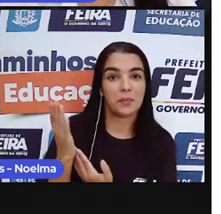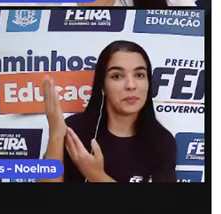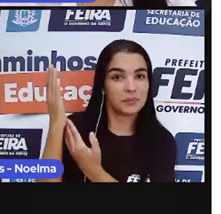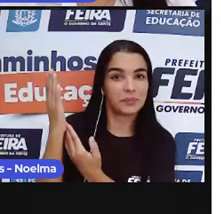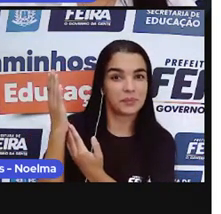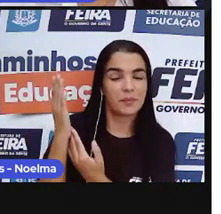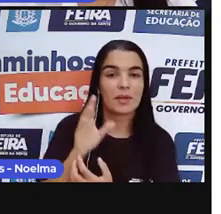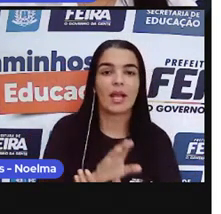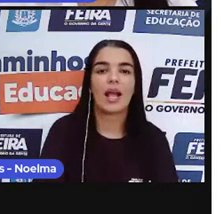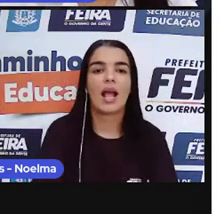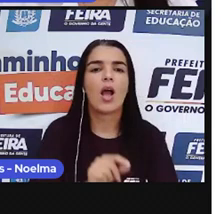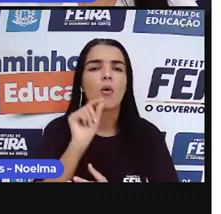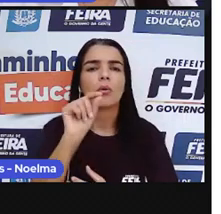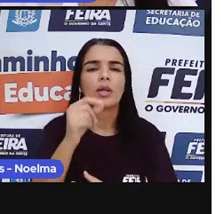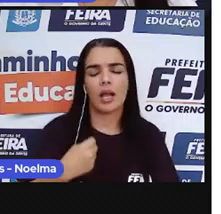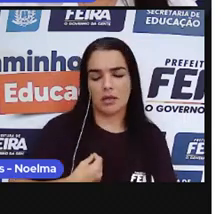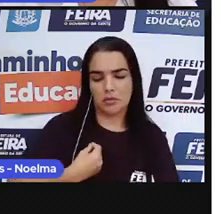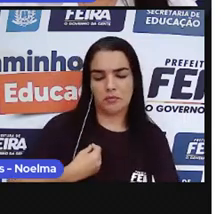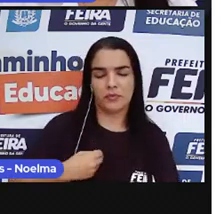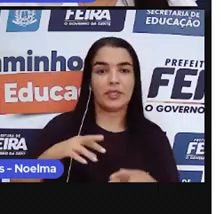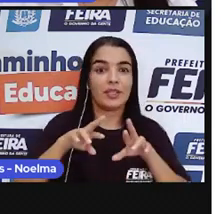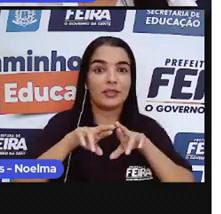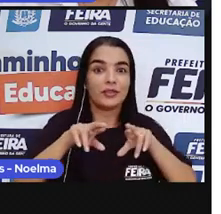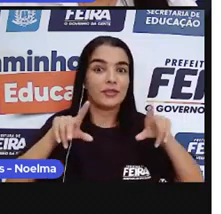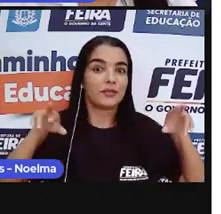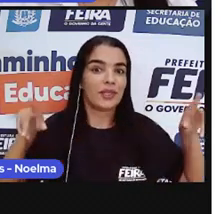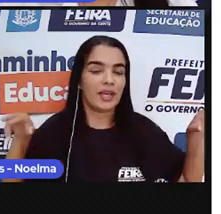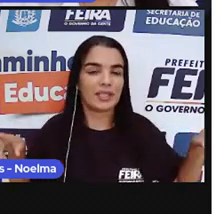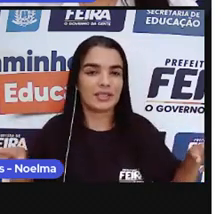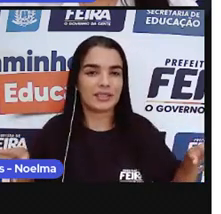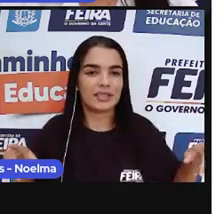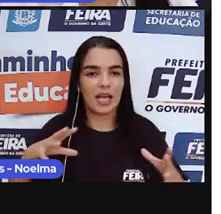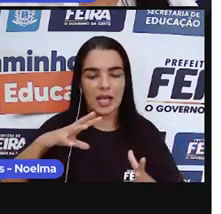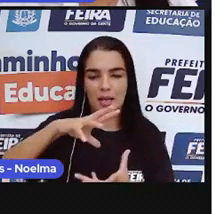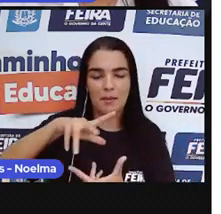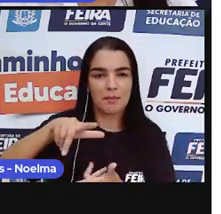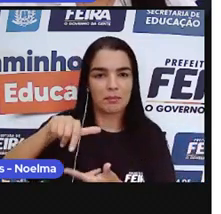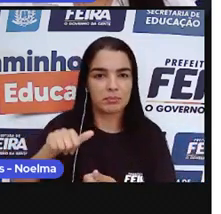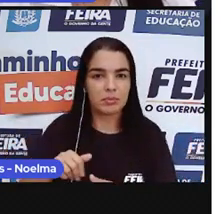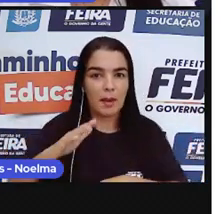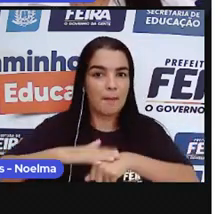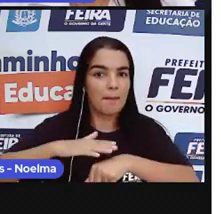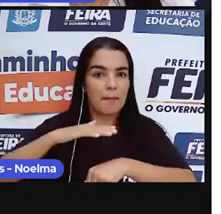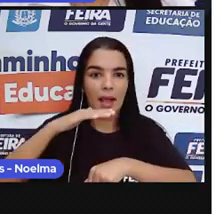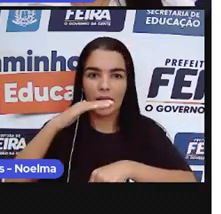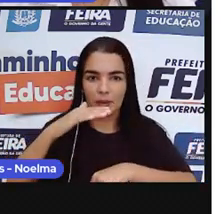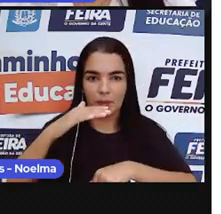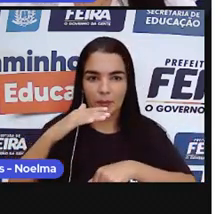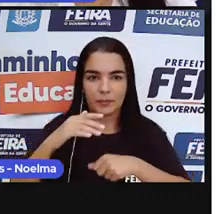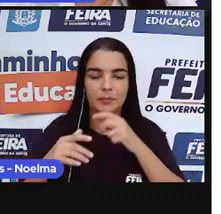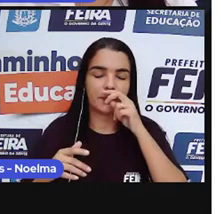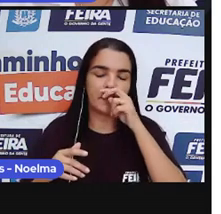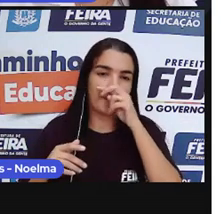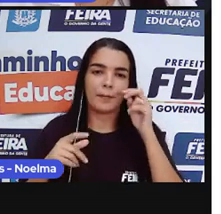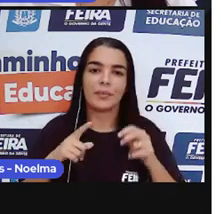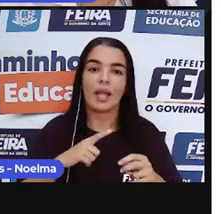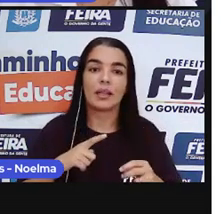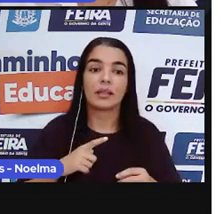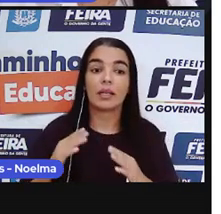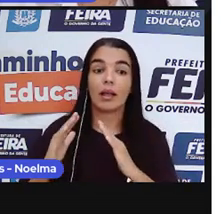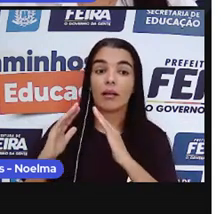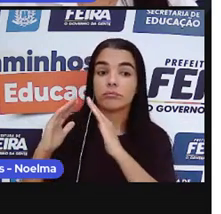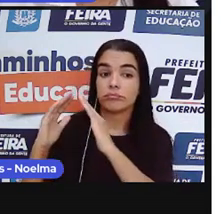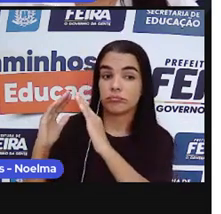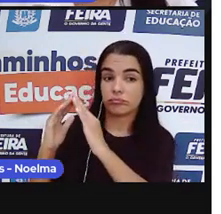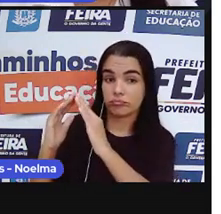Biodiversidade na Amazônia. A Amazônia é uma das regiões do mundo de maior biodiversidade, como eu já tinha dito para vocês, né? Com a maior diversidade